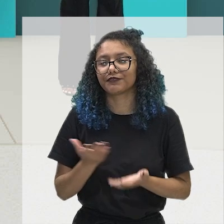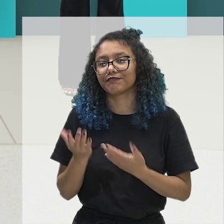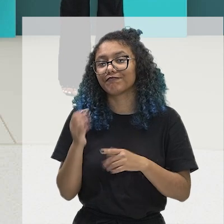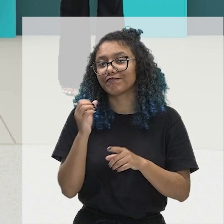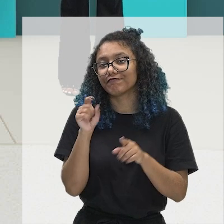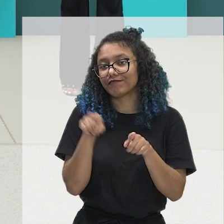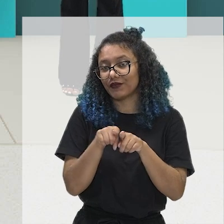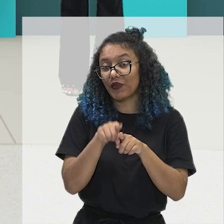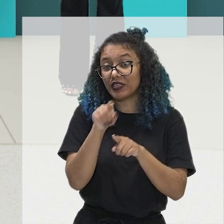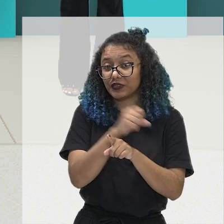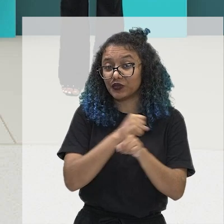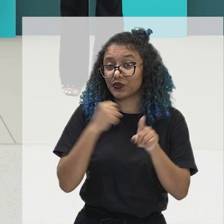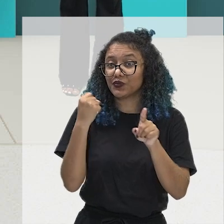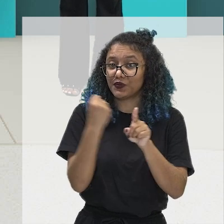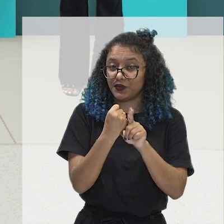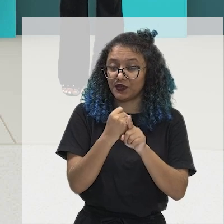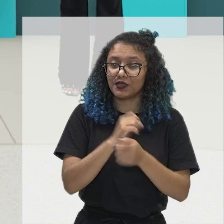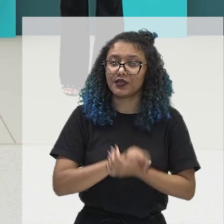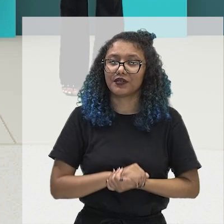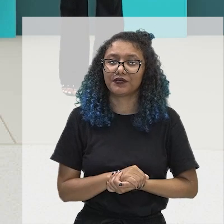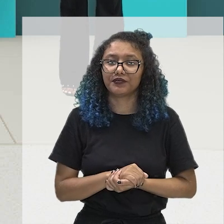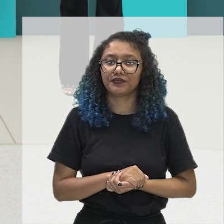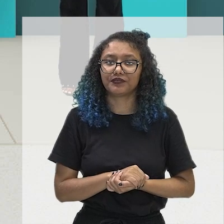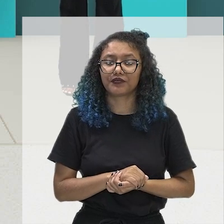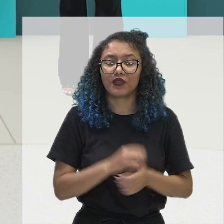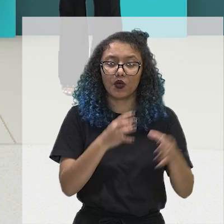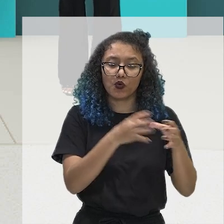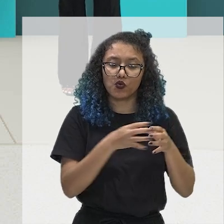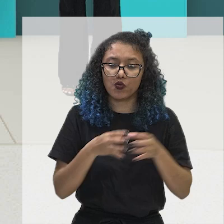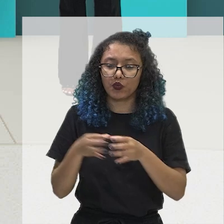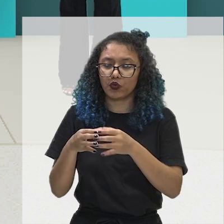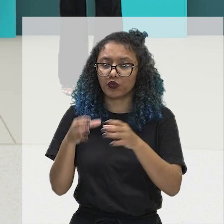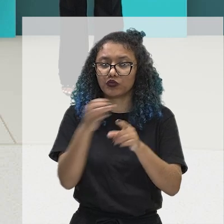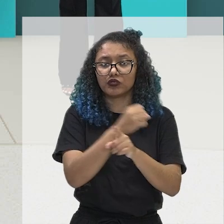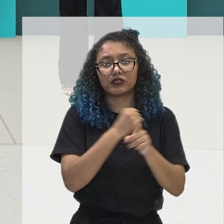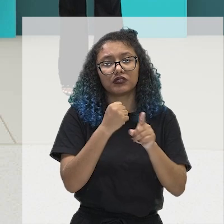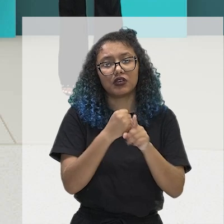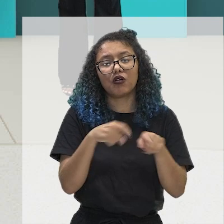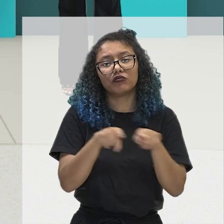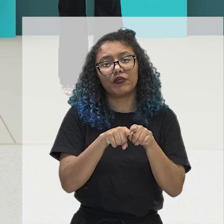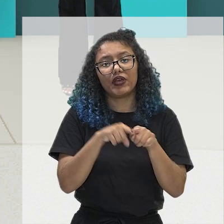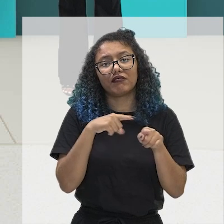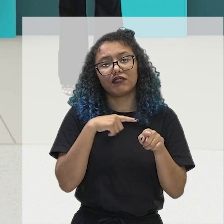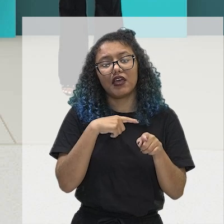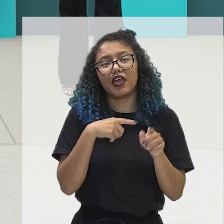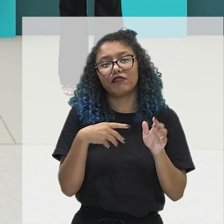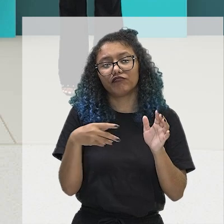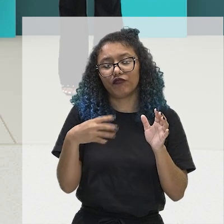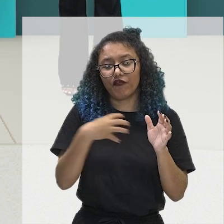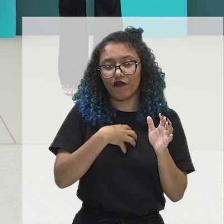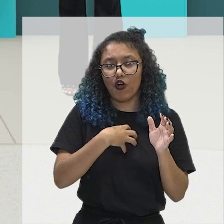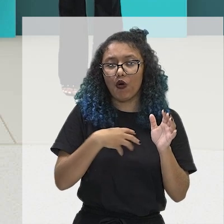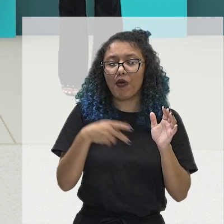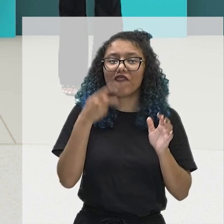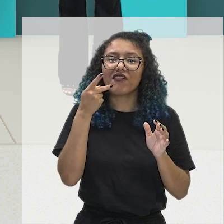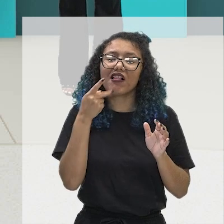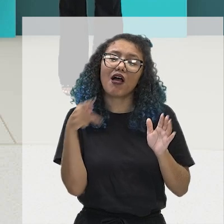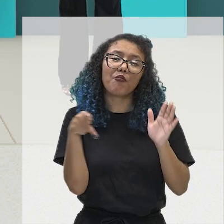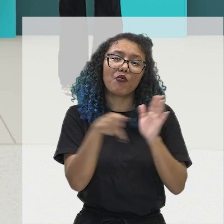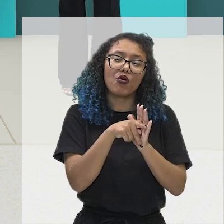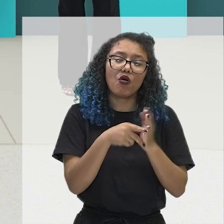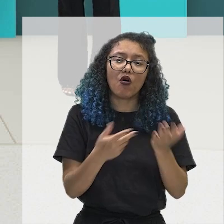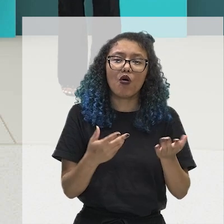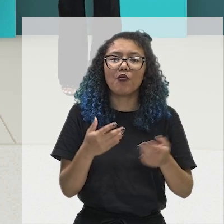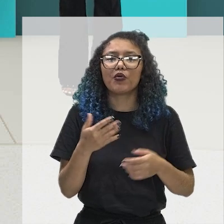Também aí a questão social, diversos grupos sociais têm o seu modo de fala, né, a